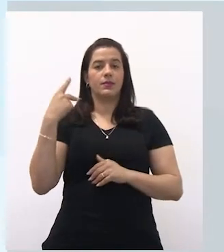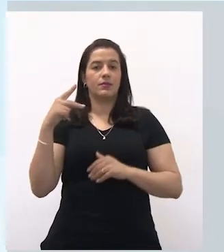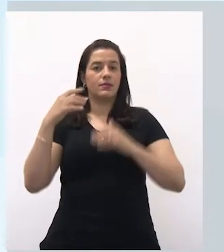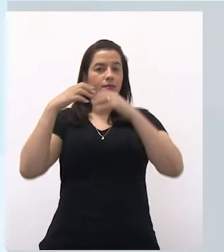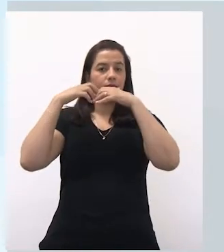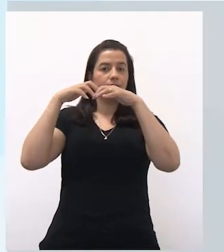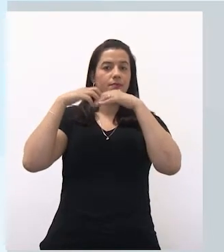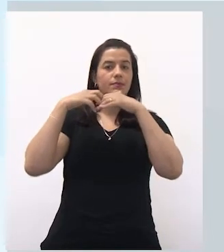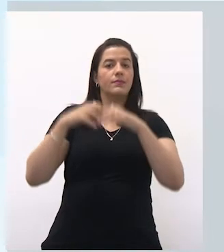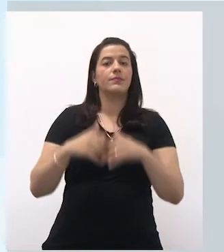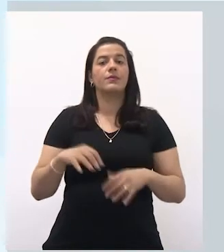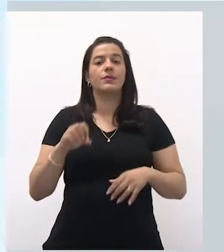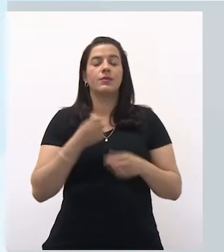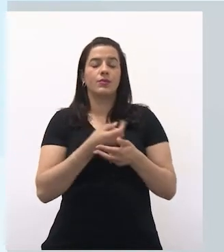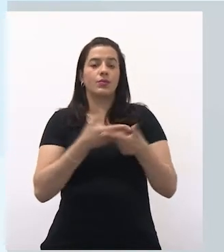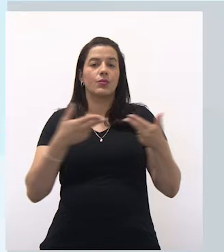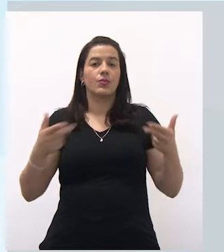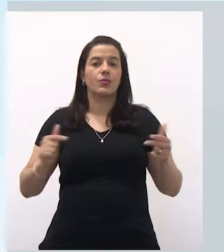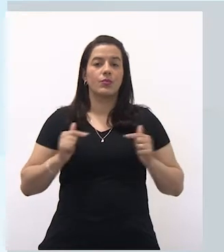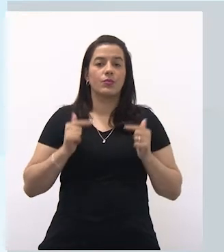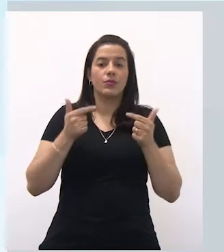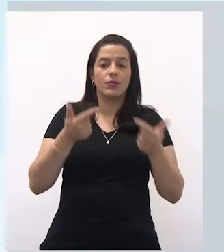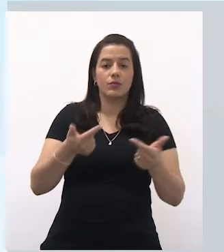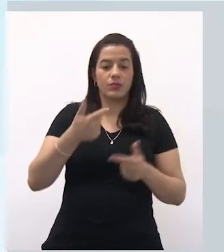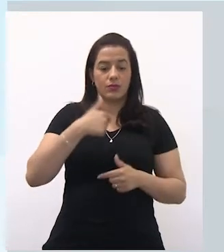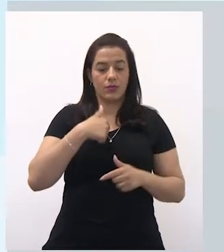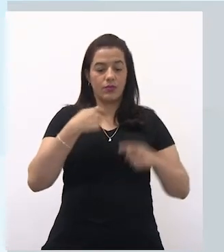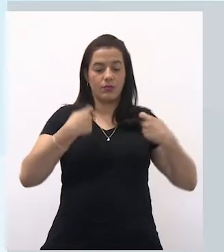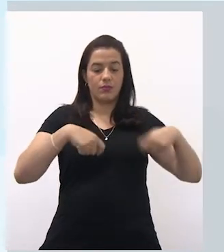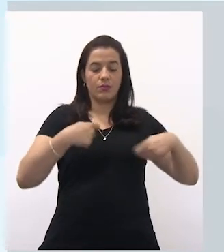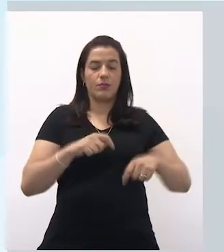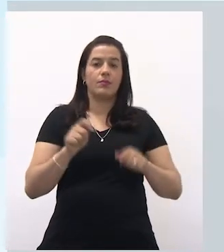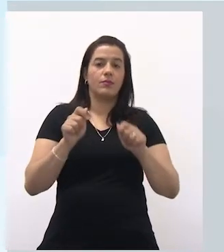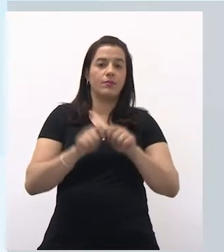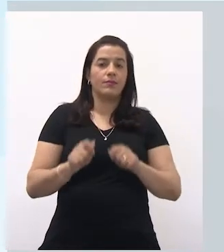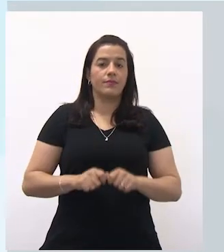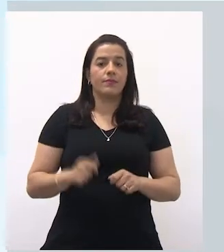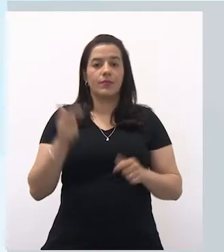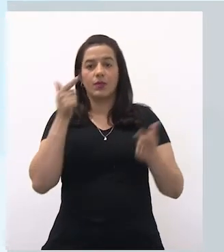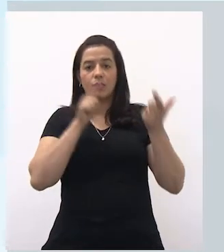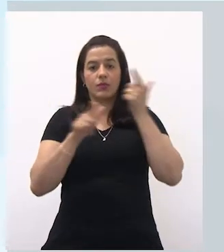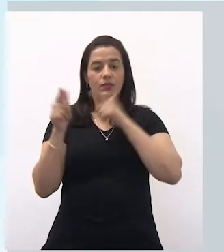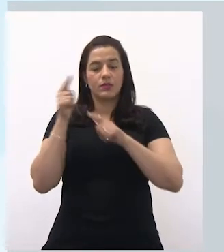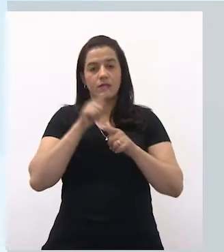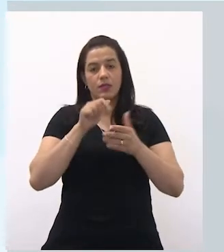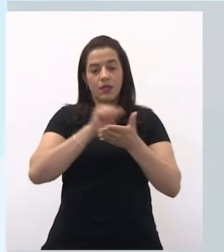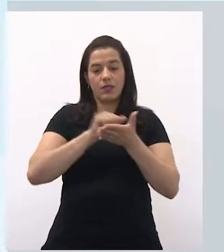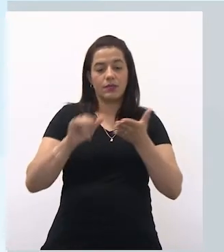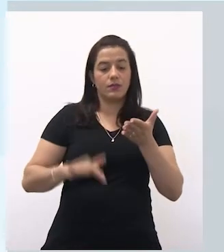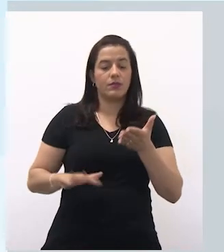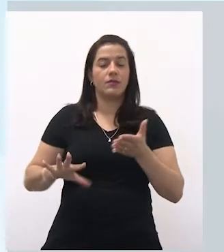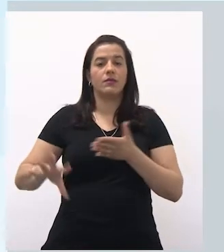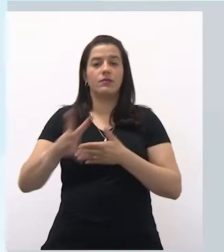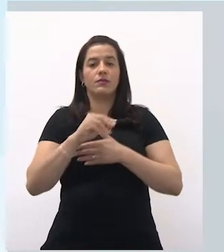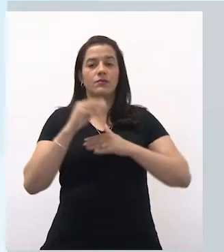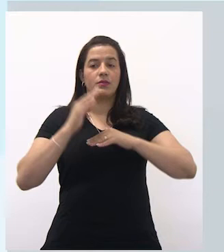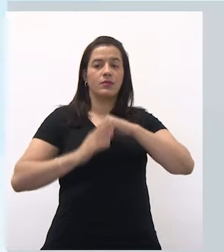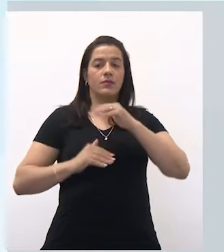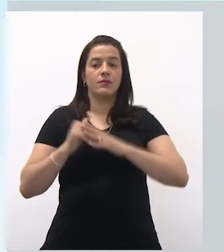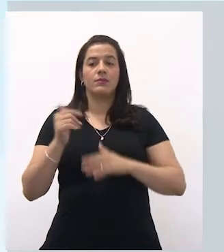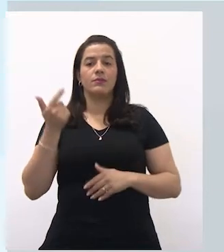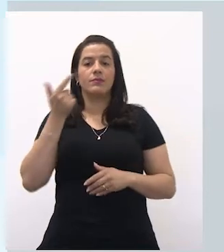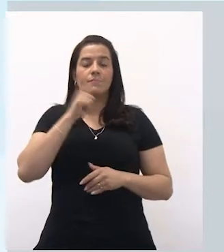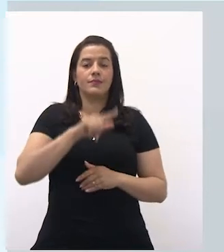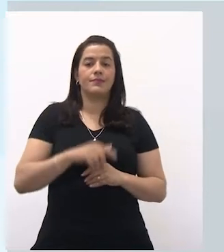ou até de ações que eu vou ter que fazer para dar conta da minha atividade, dar conta da minha habilidade. Se